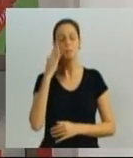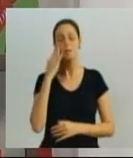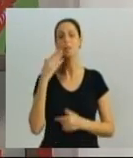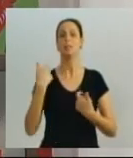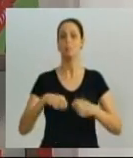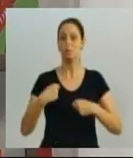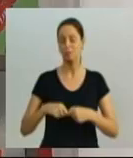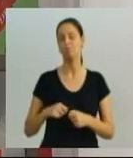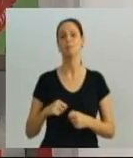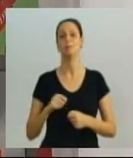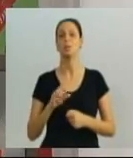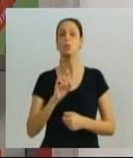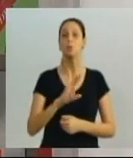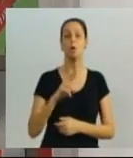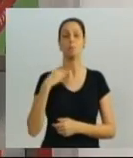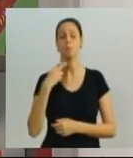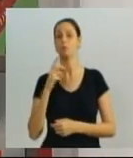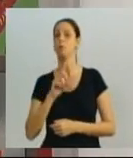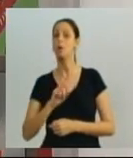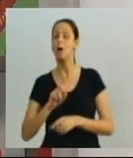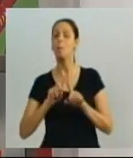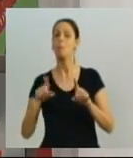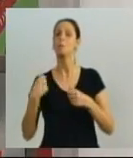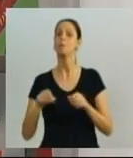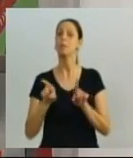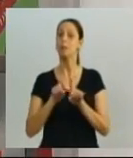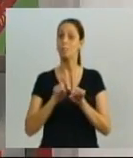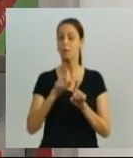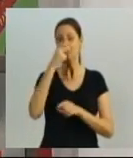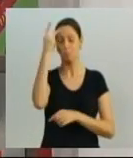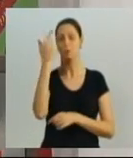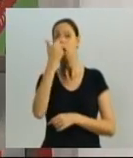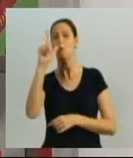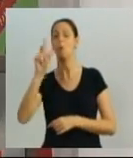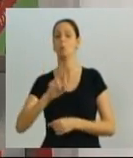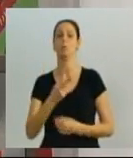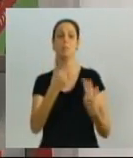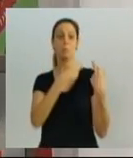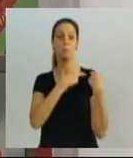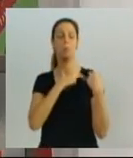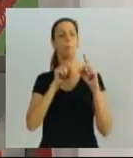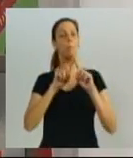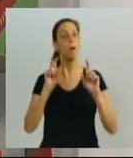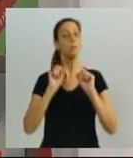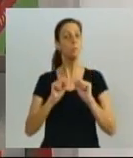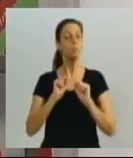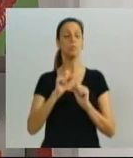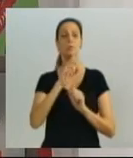dos vereadores, depende lá de cima, mas nós temos que também ter essas ideias.